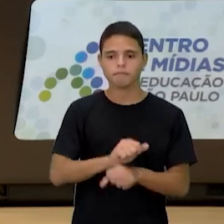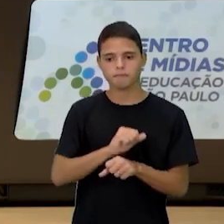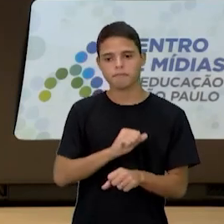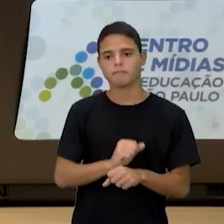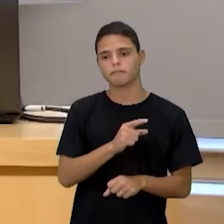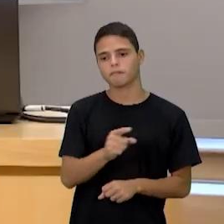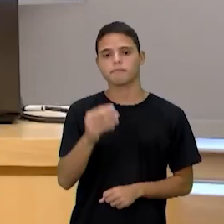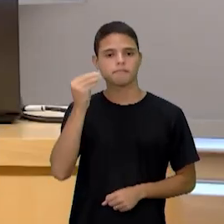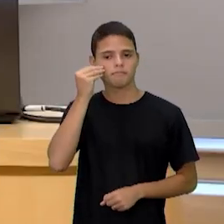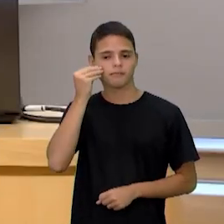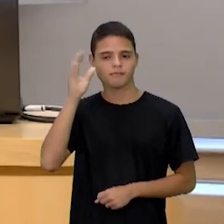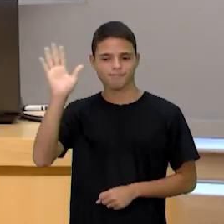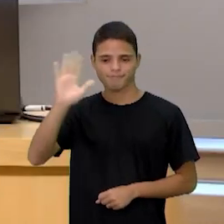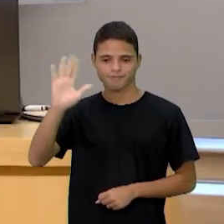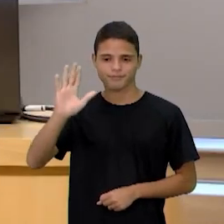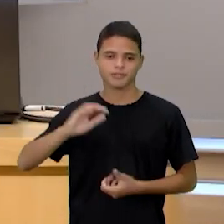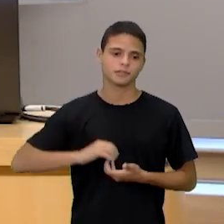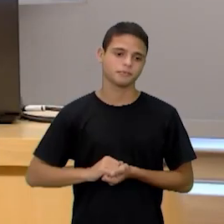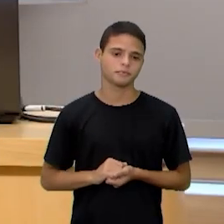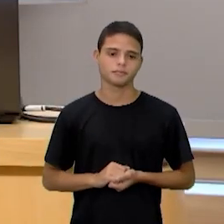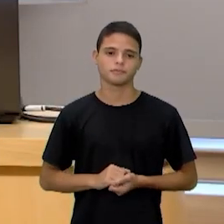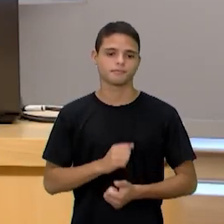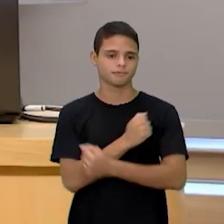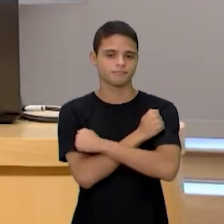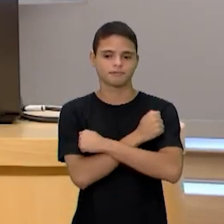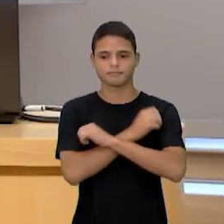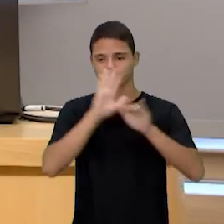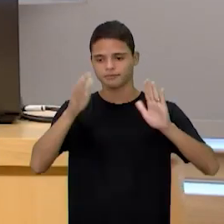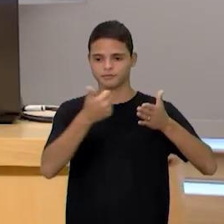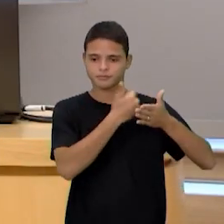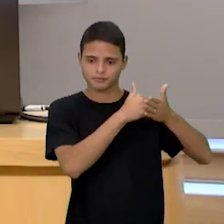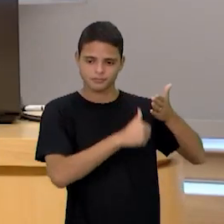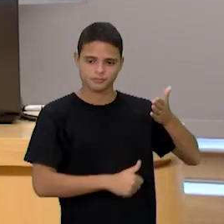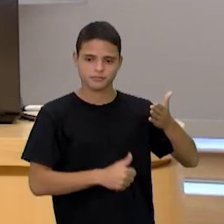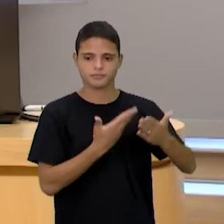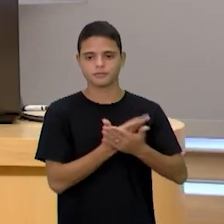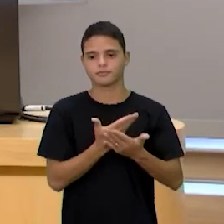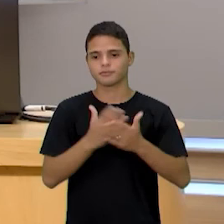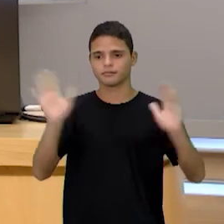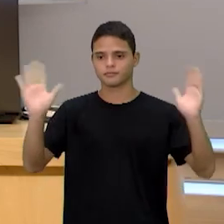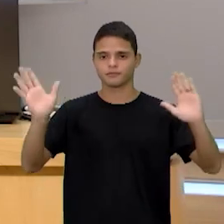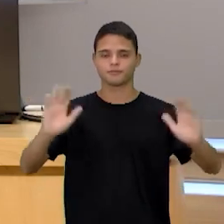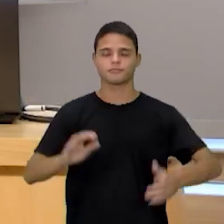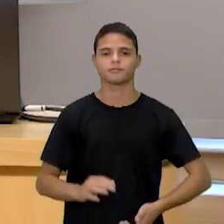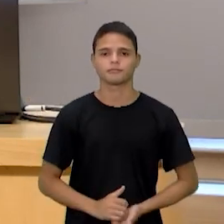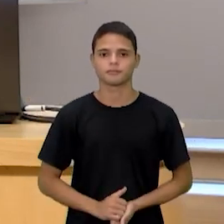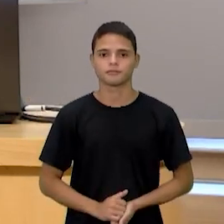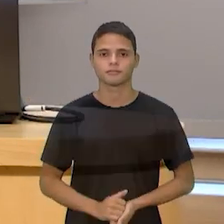próxima. Beijos. É isso aí. Até a próxima. Avaliem a nossa aula. Um grande beijo. Tchau, tchau.